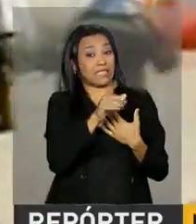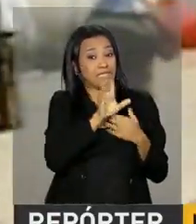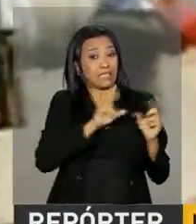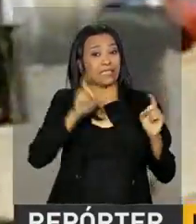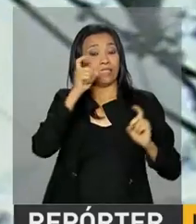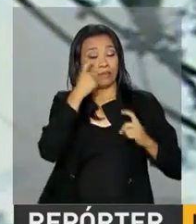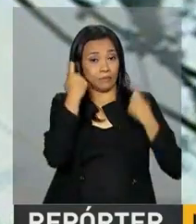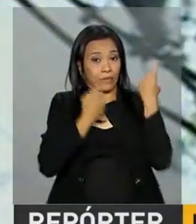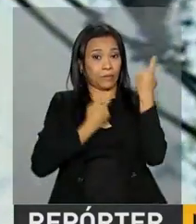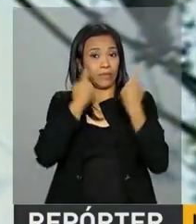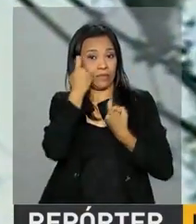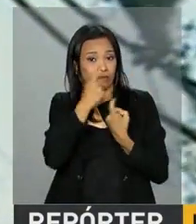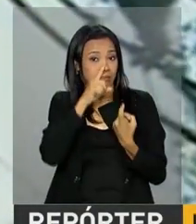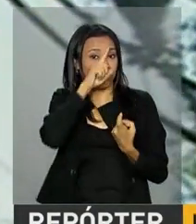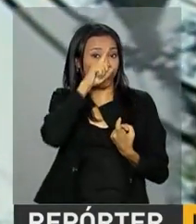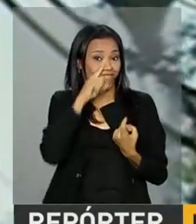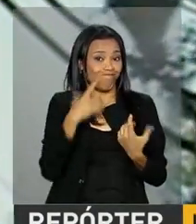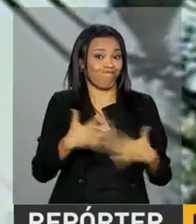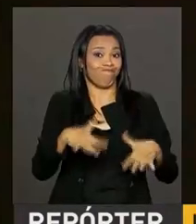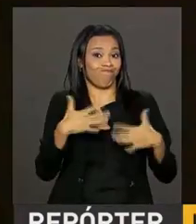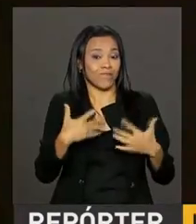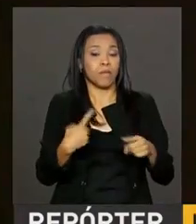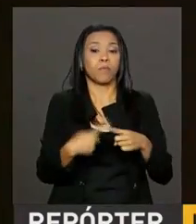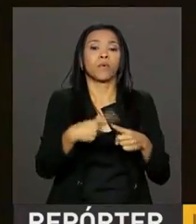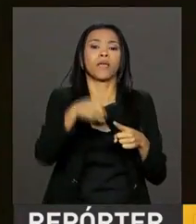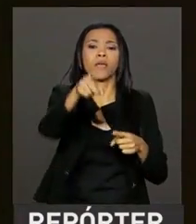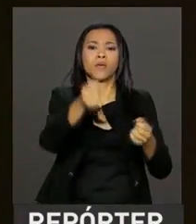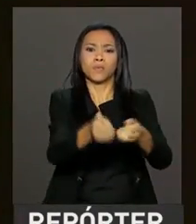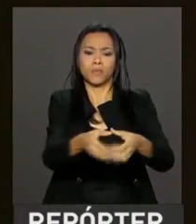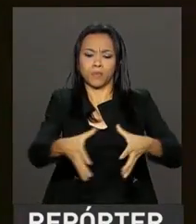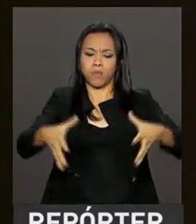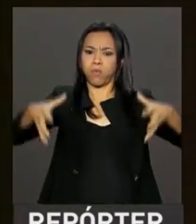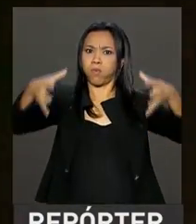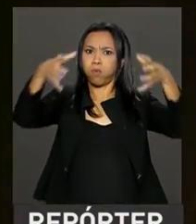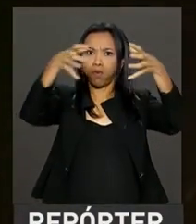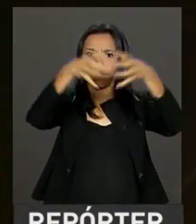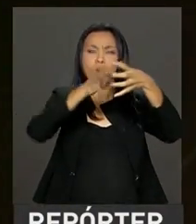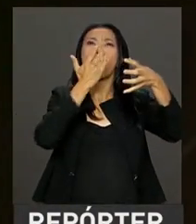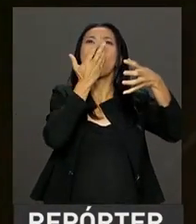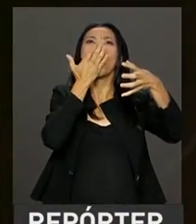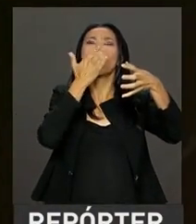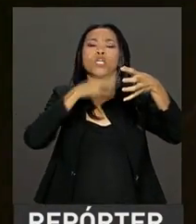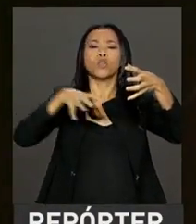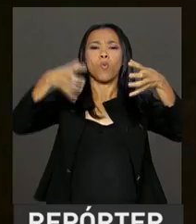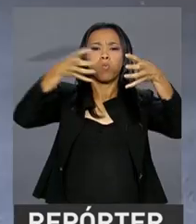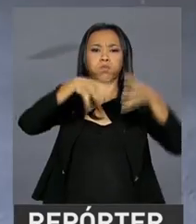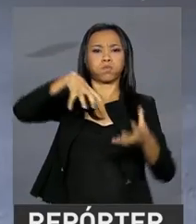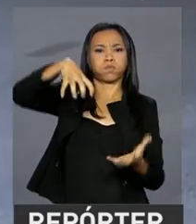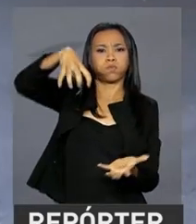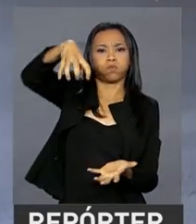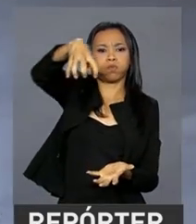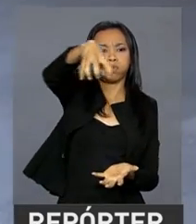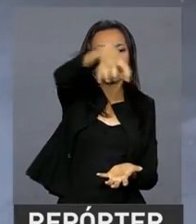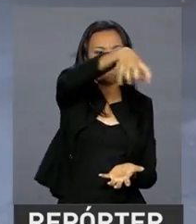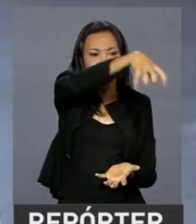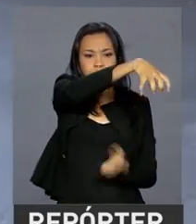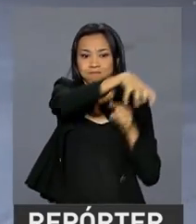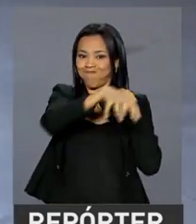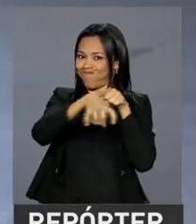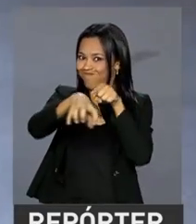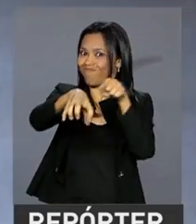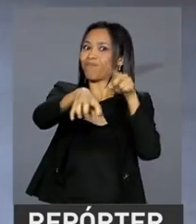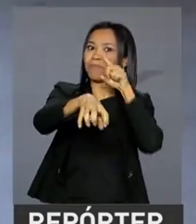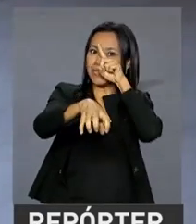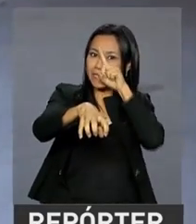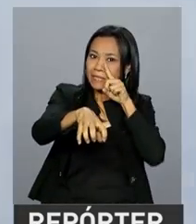de preocupação porque elas trazem a tradição de iluminar o céu com balões coloridos mas por trás disso um perigo que